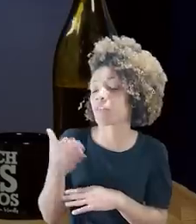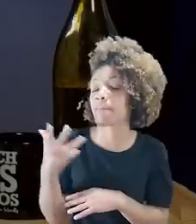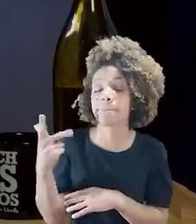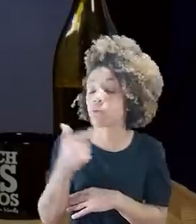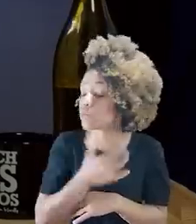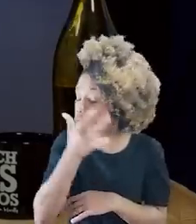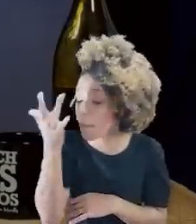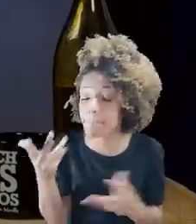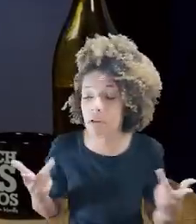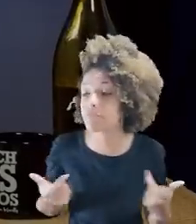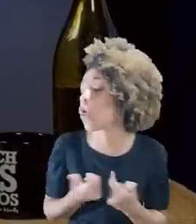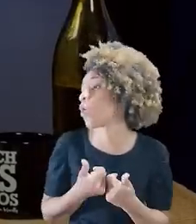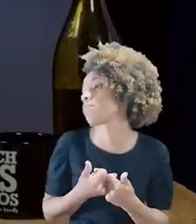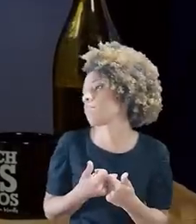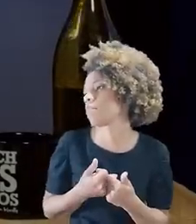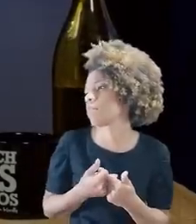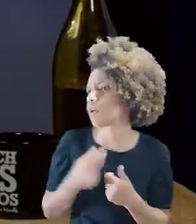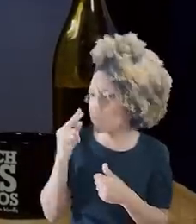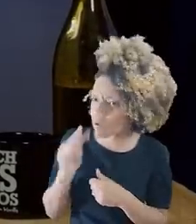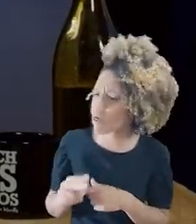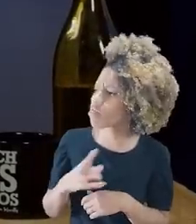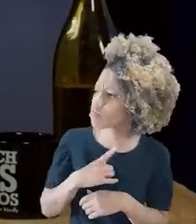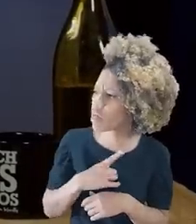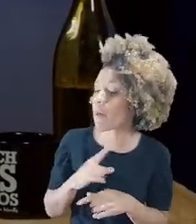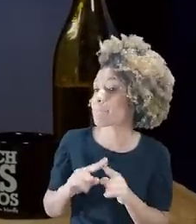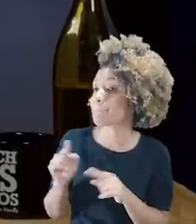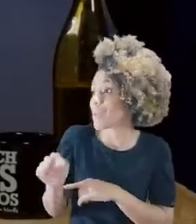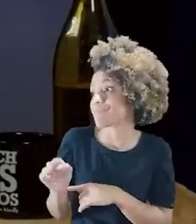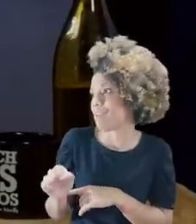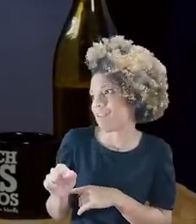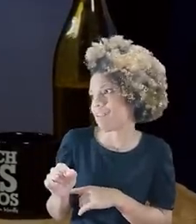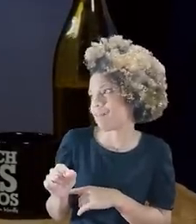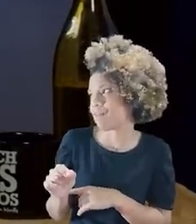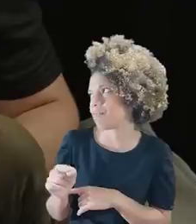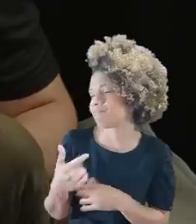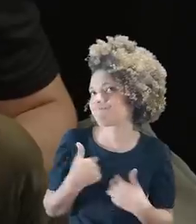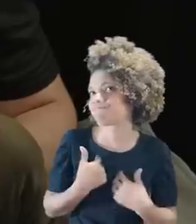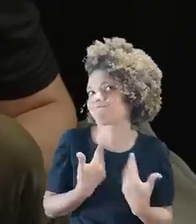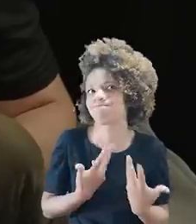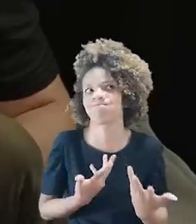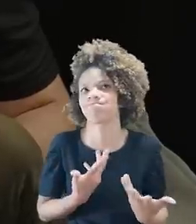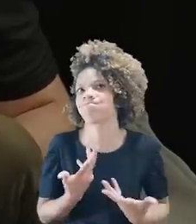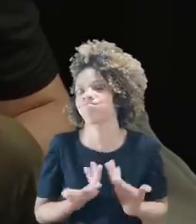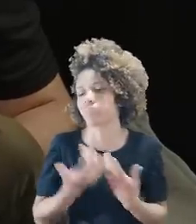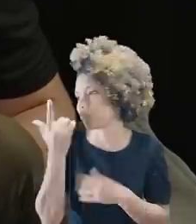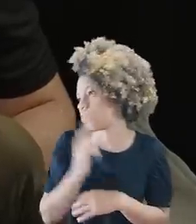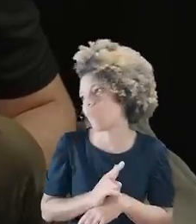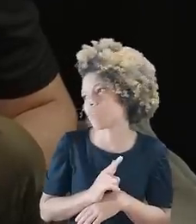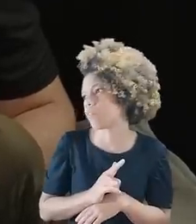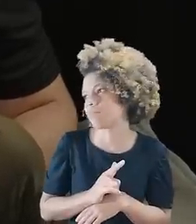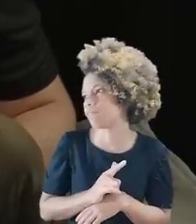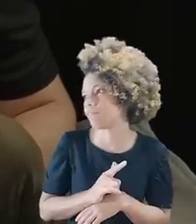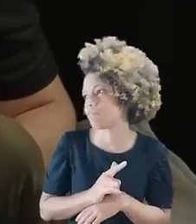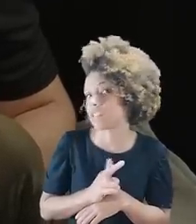discernir Porque estão tão distantes que você falou a alma é o não não vive mais no corpo então você acha que a TV tira um pouco a alma essa coisa